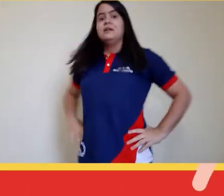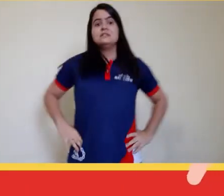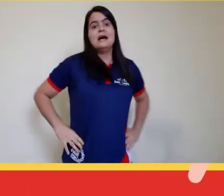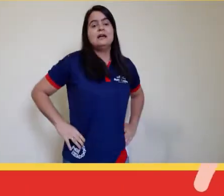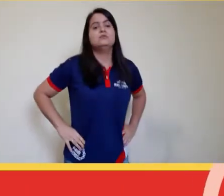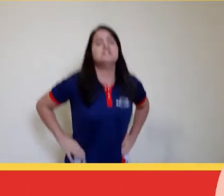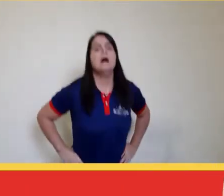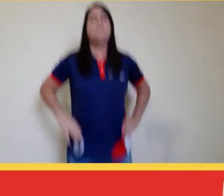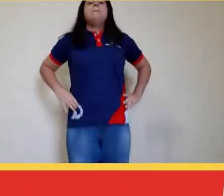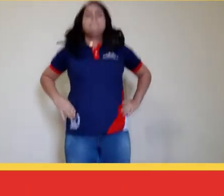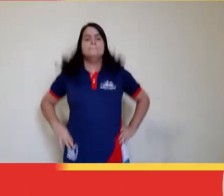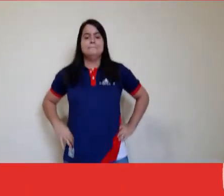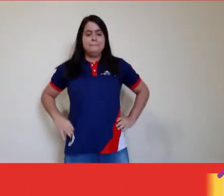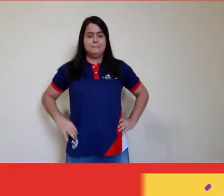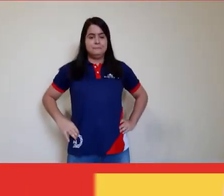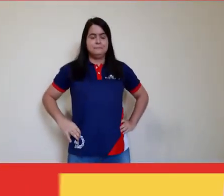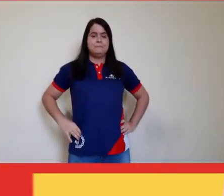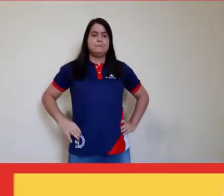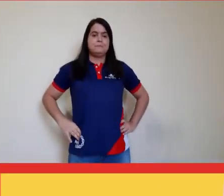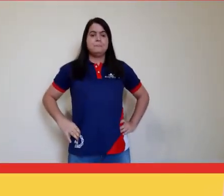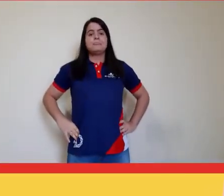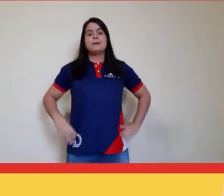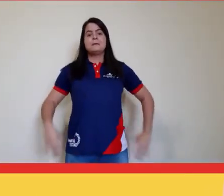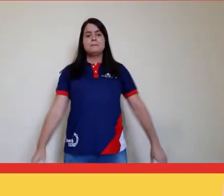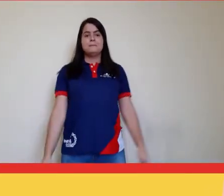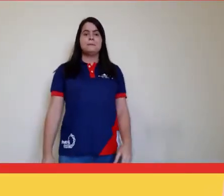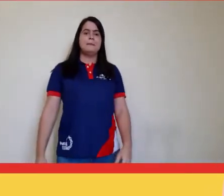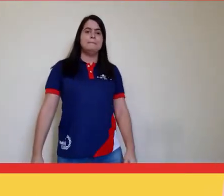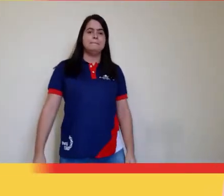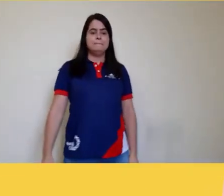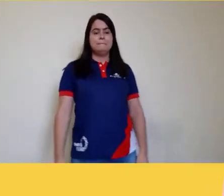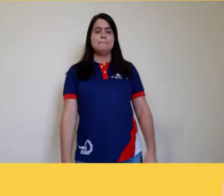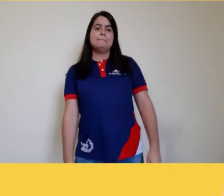esta canção e saia do chão.